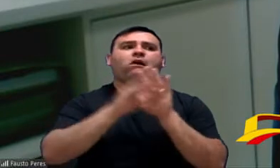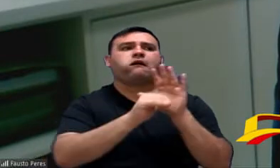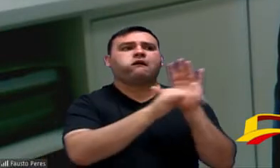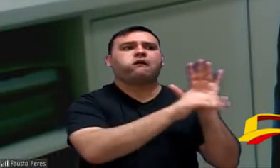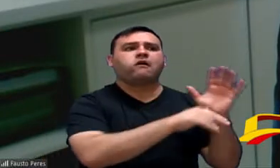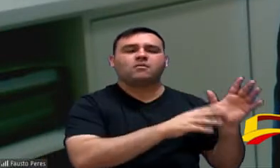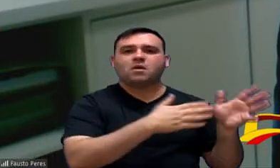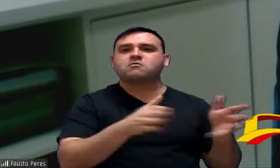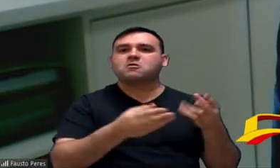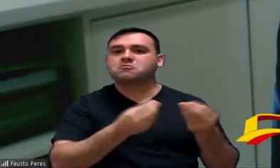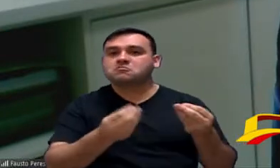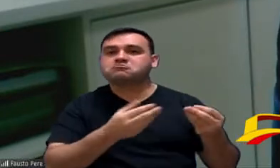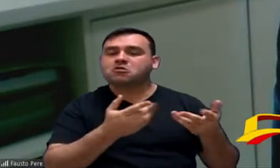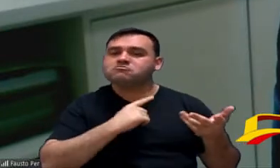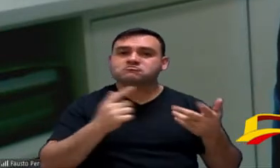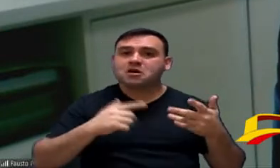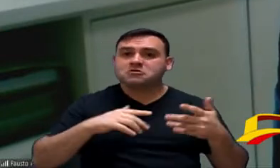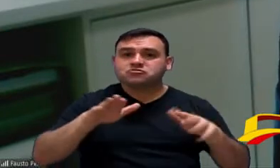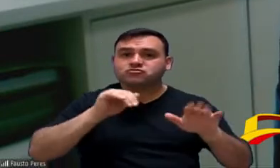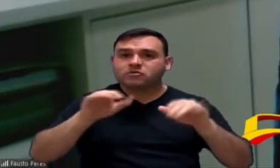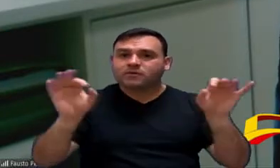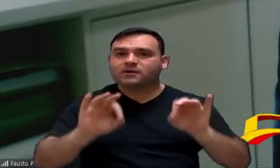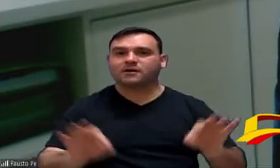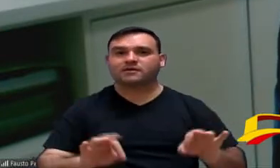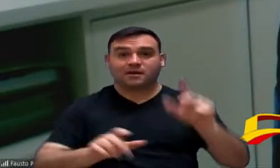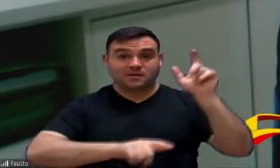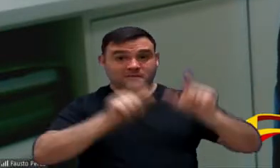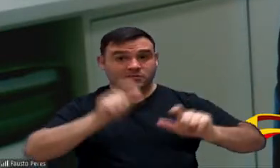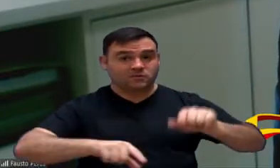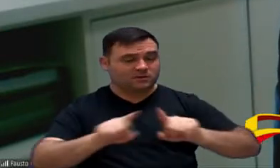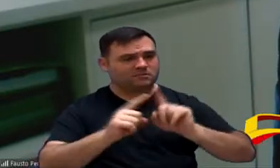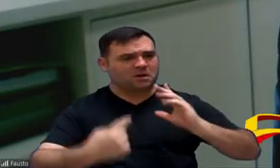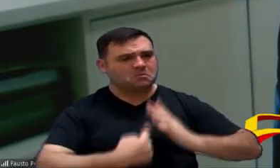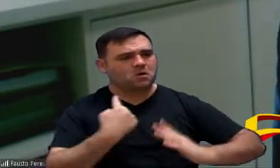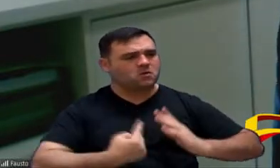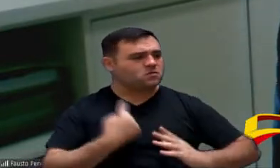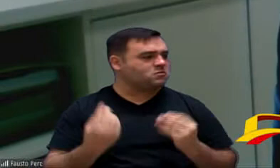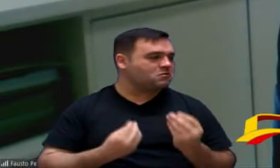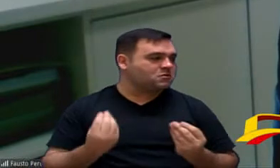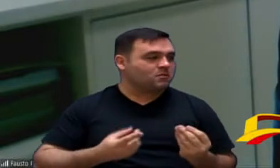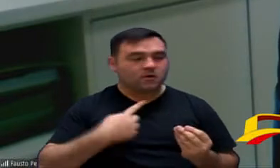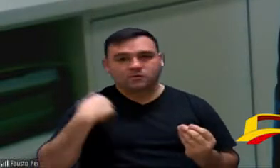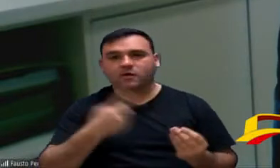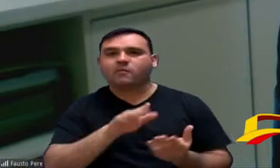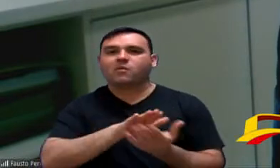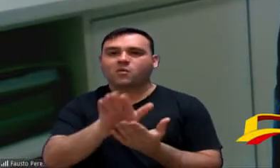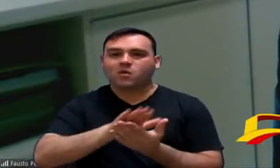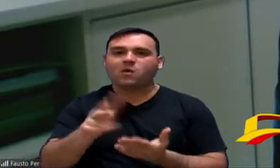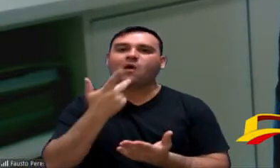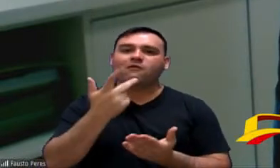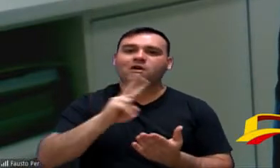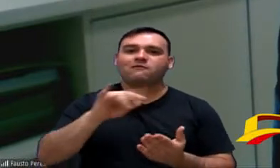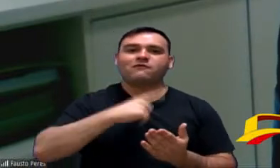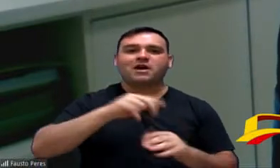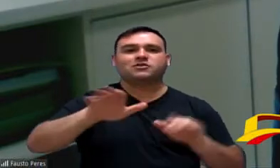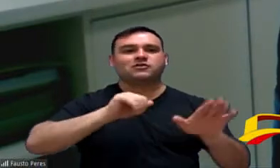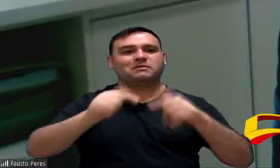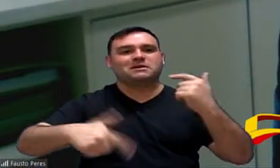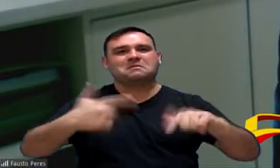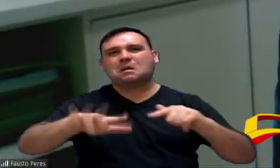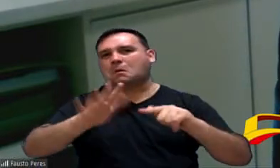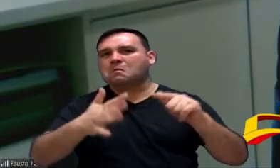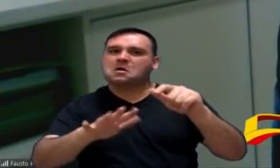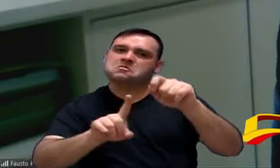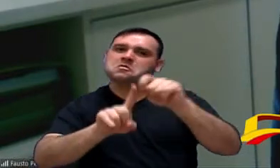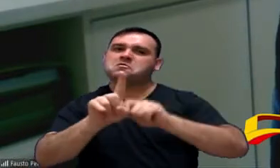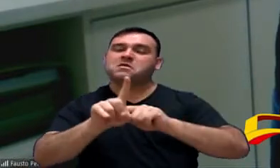e está em andamento e não chama, e o pessoal também perguntando, né? A gente publicou, falou que ia contratar os vigias, era aí no máximo